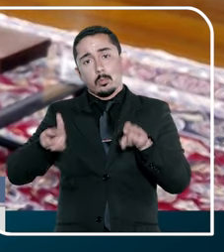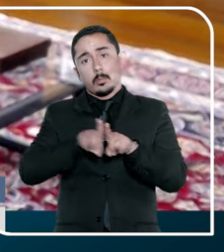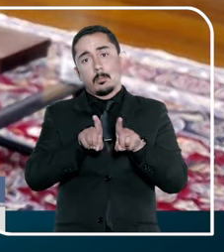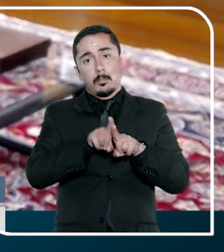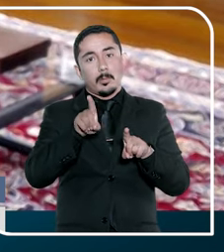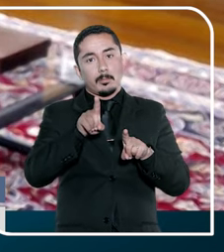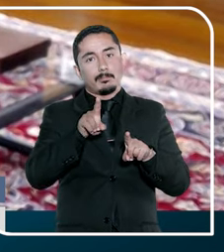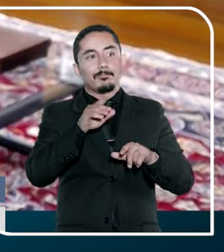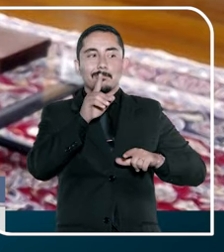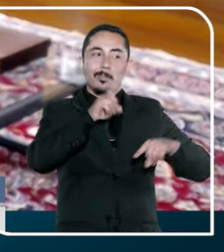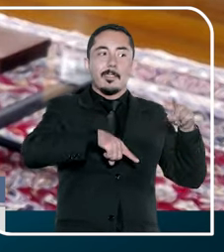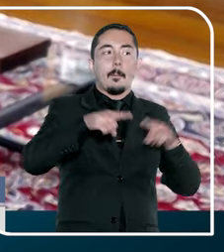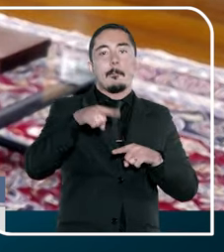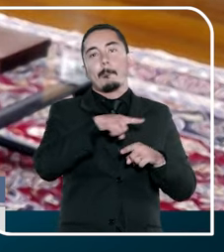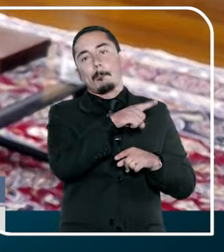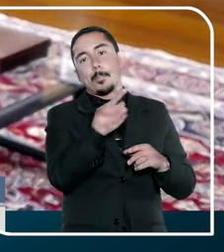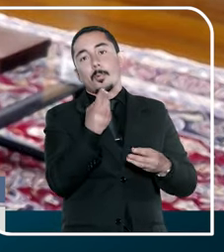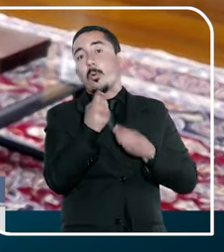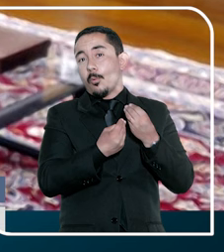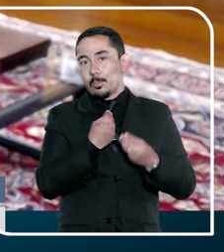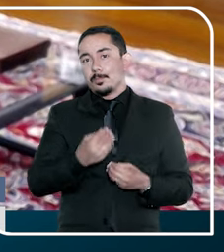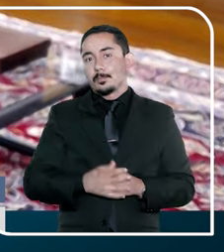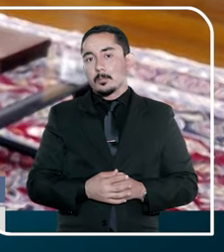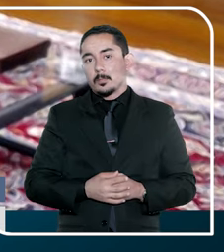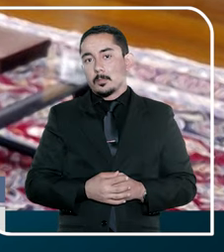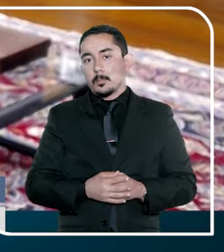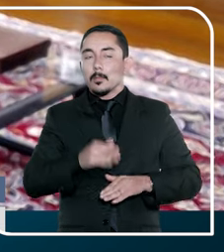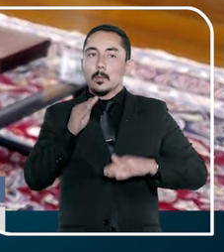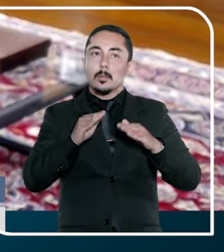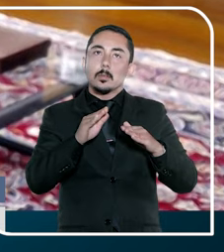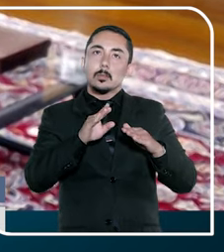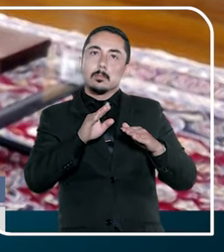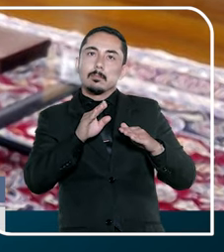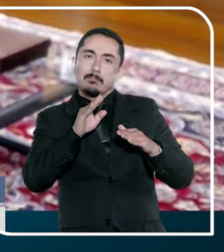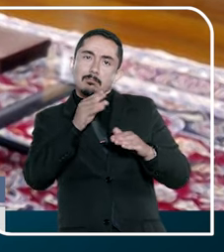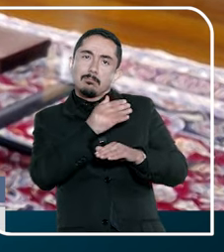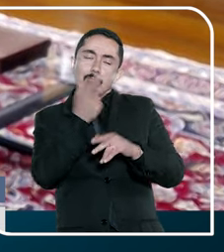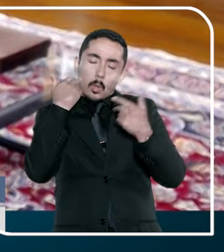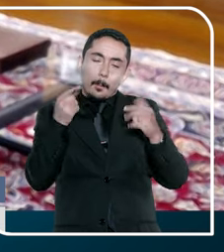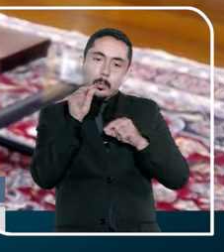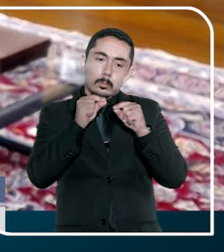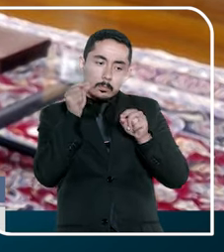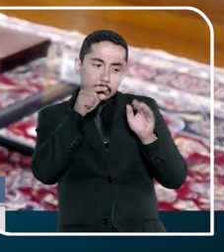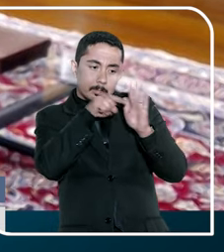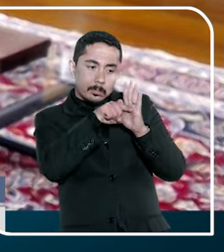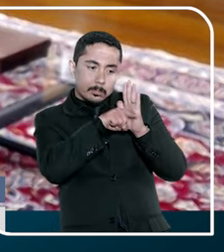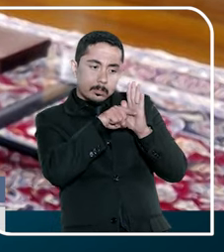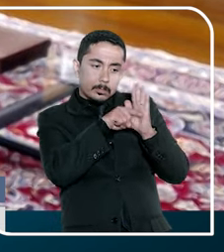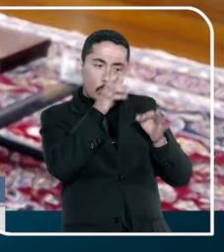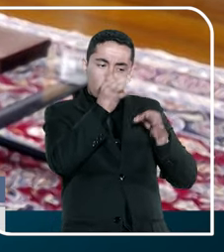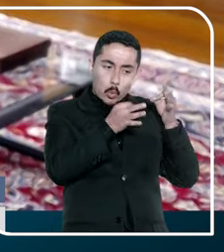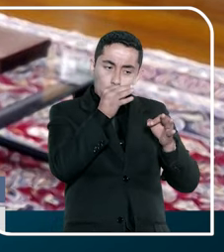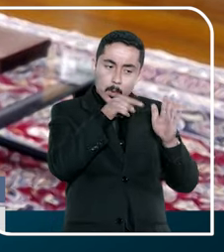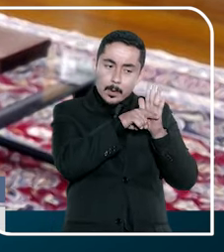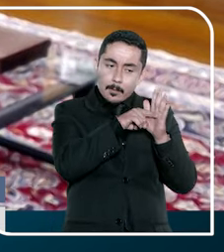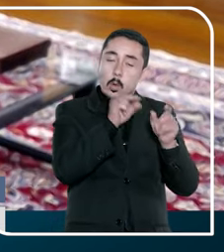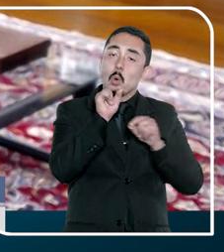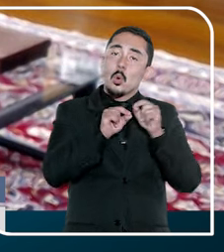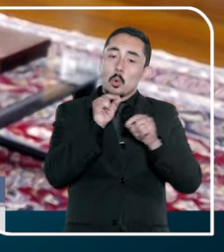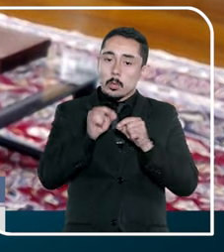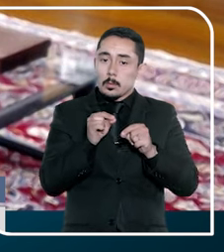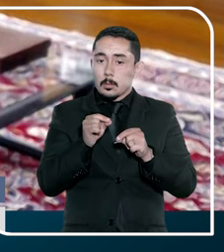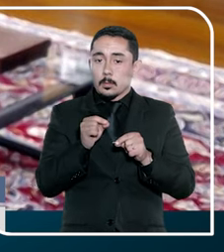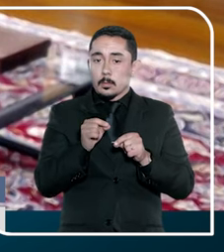se tem como objeto da atenção do juiz na análise da da pretendida eh